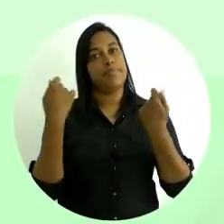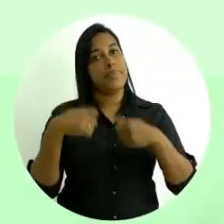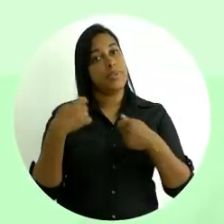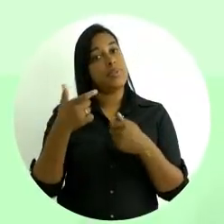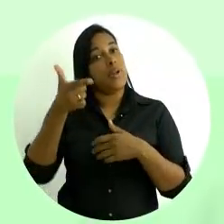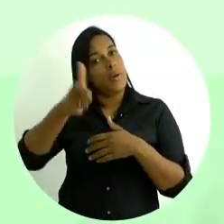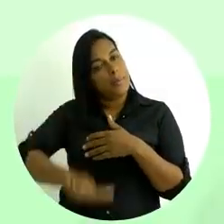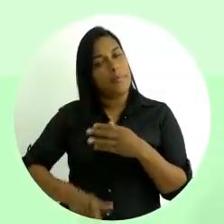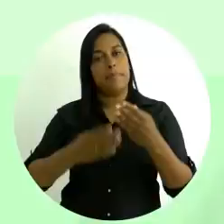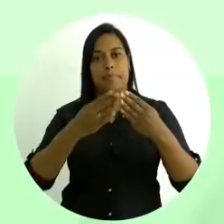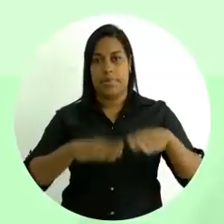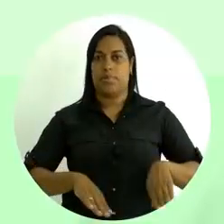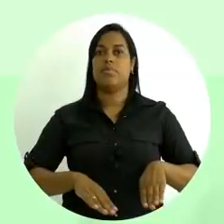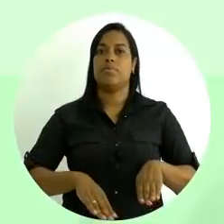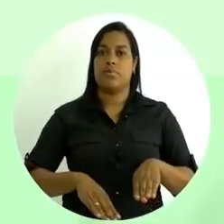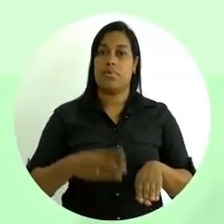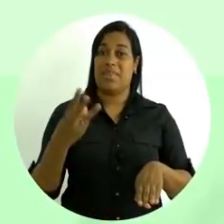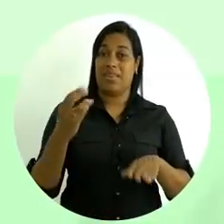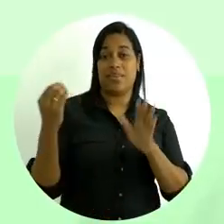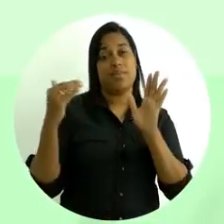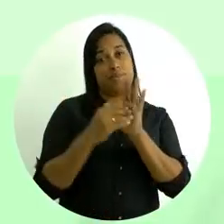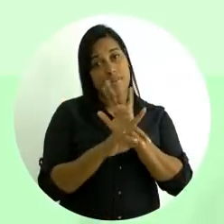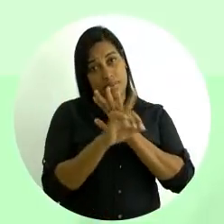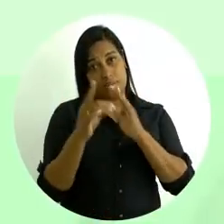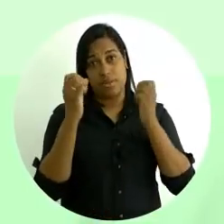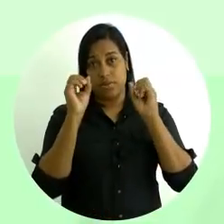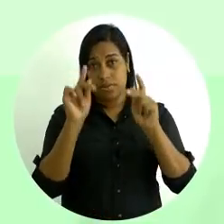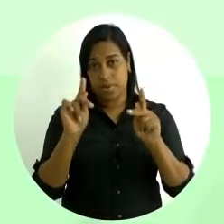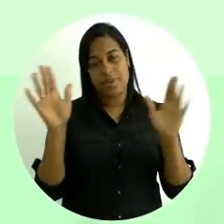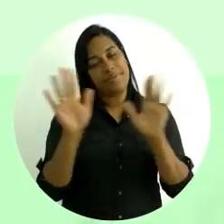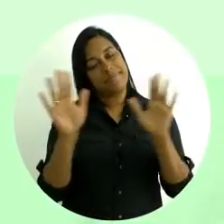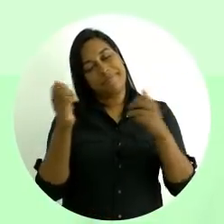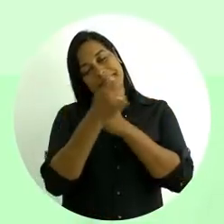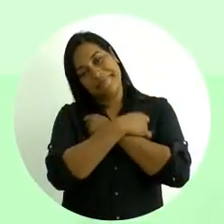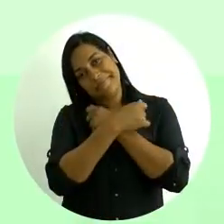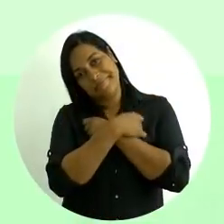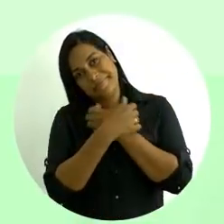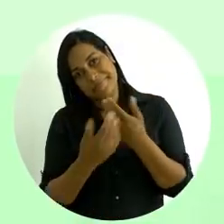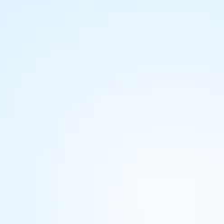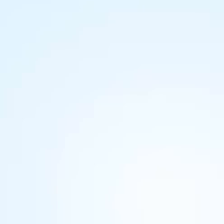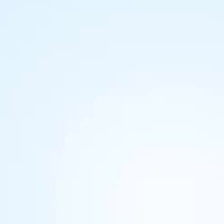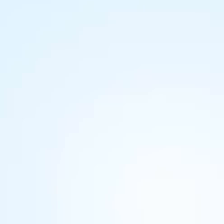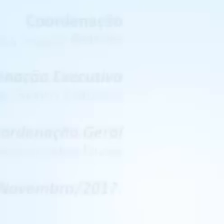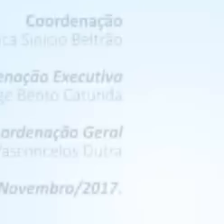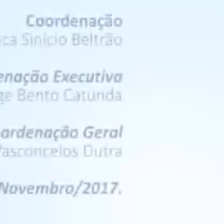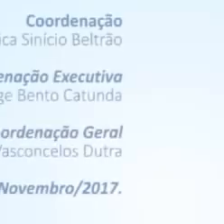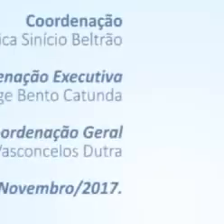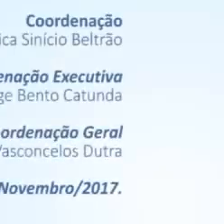precisam ser repostas no prazo de 30 dias, ok? Até mais, um abraço.